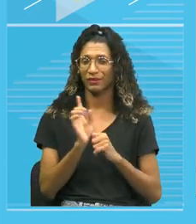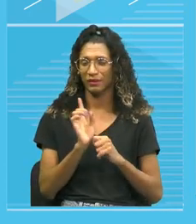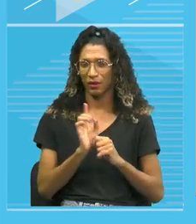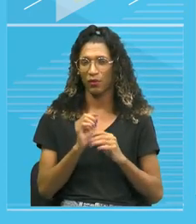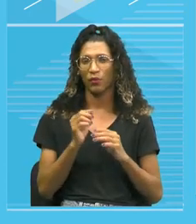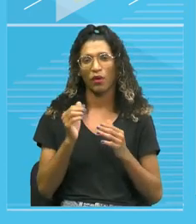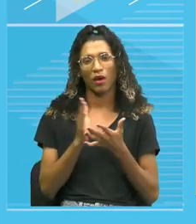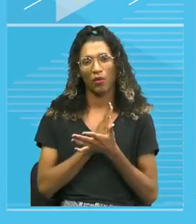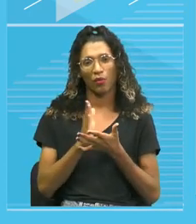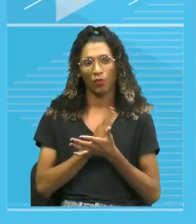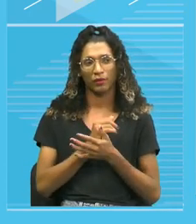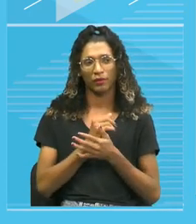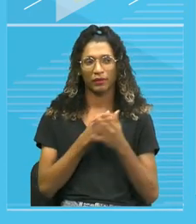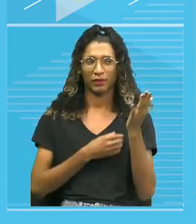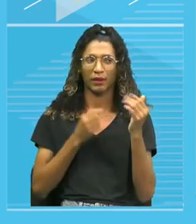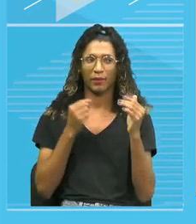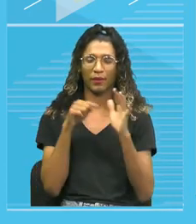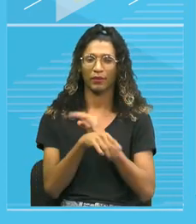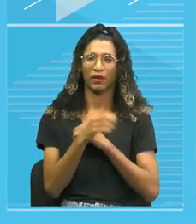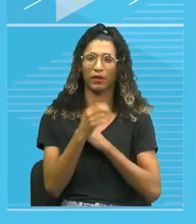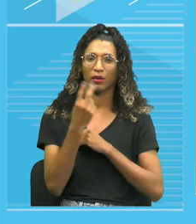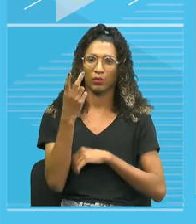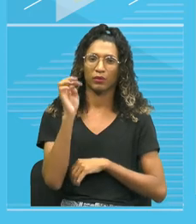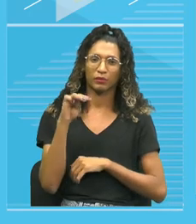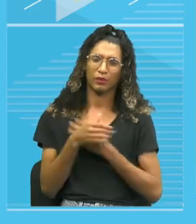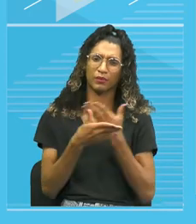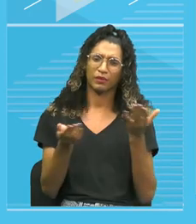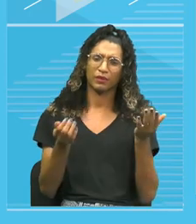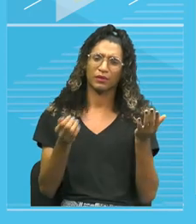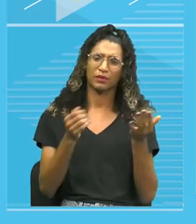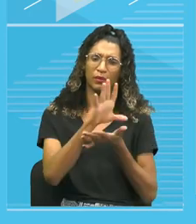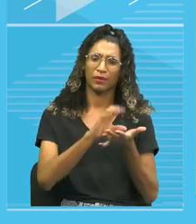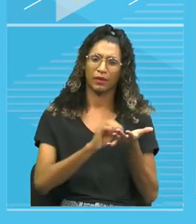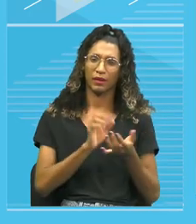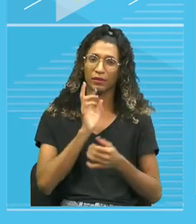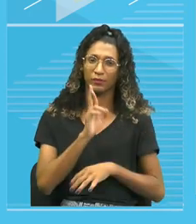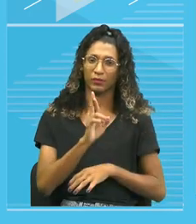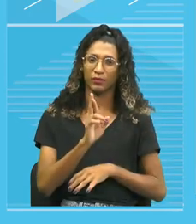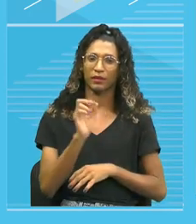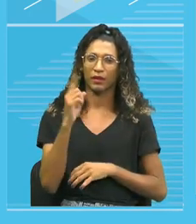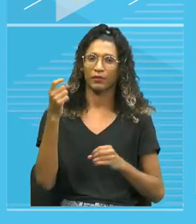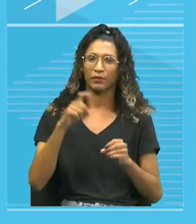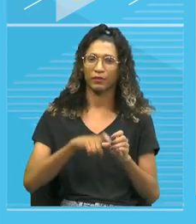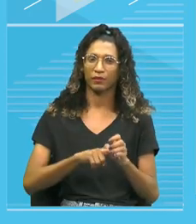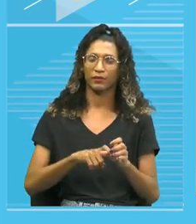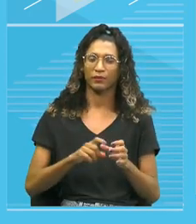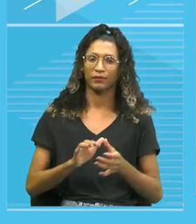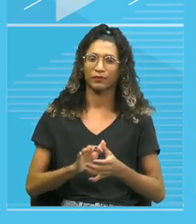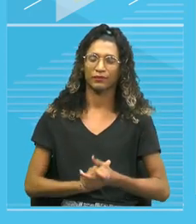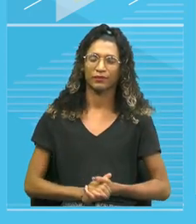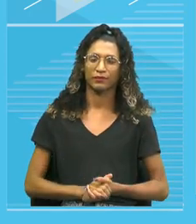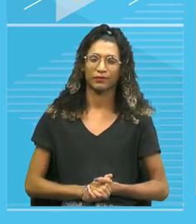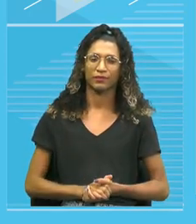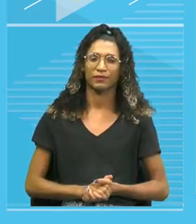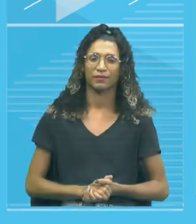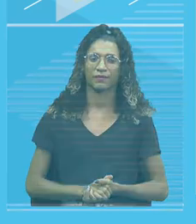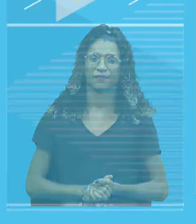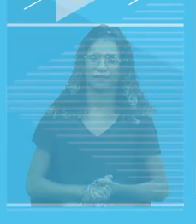tá essa aqui essa questão eu vou dar dois minutinhos para vocês anotar a resolução e a gente volta já dois minutinhos